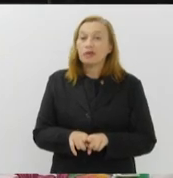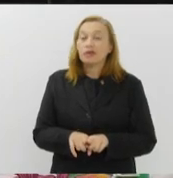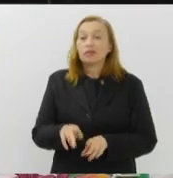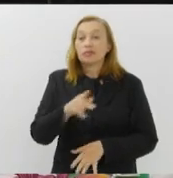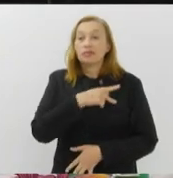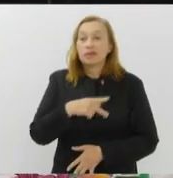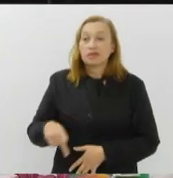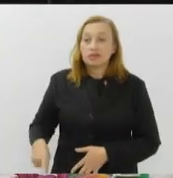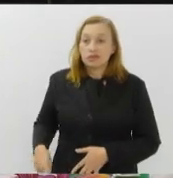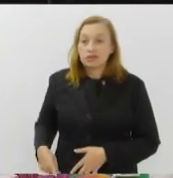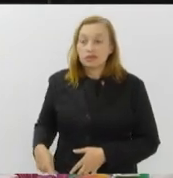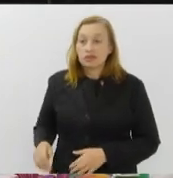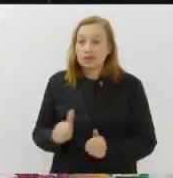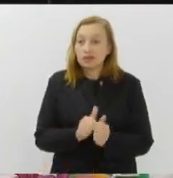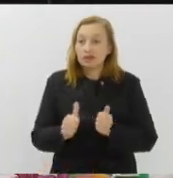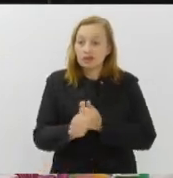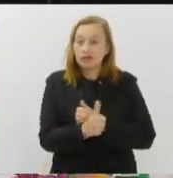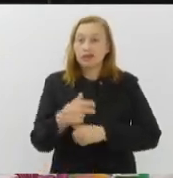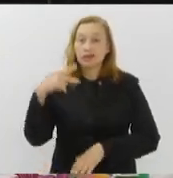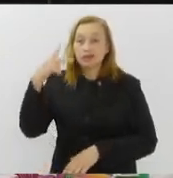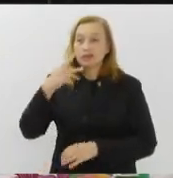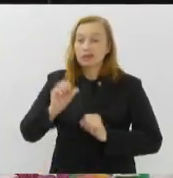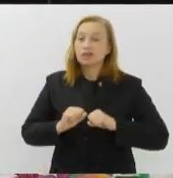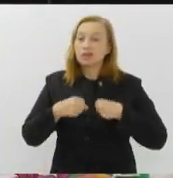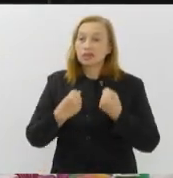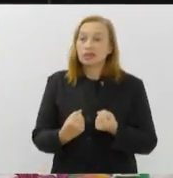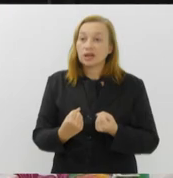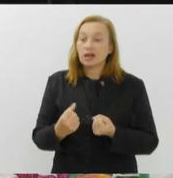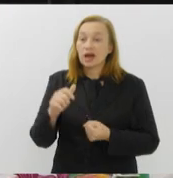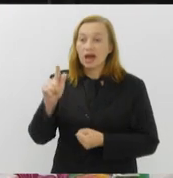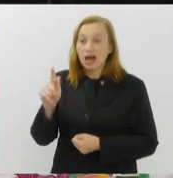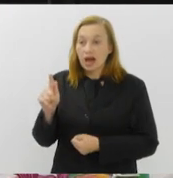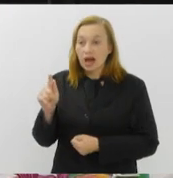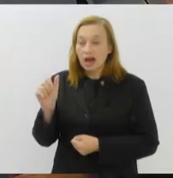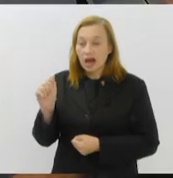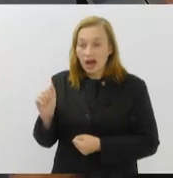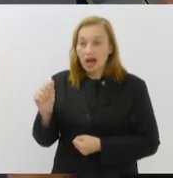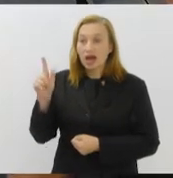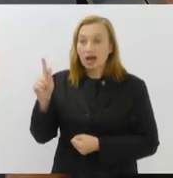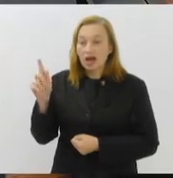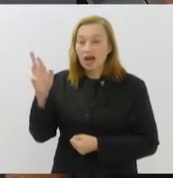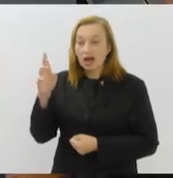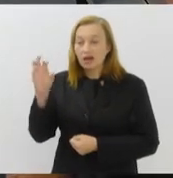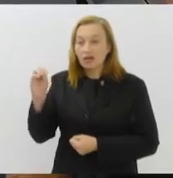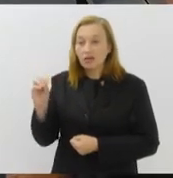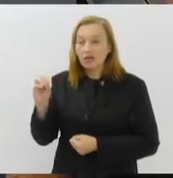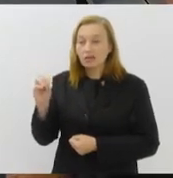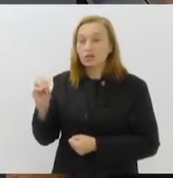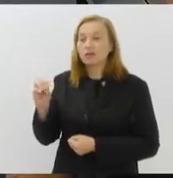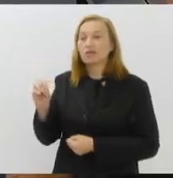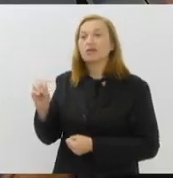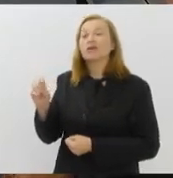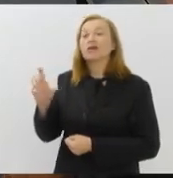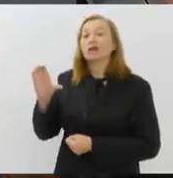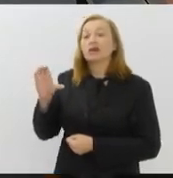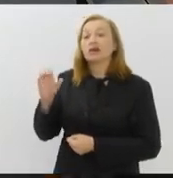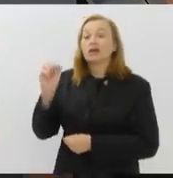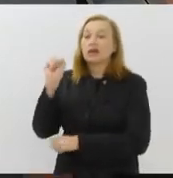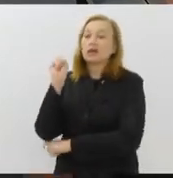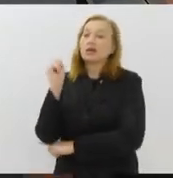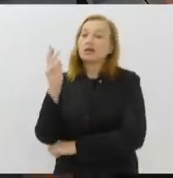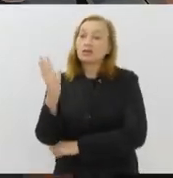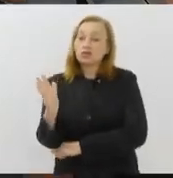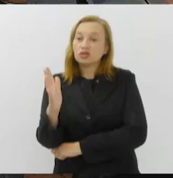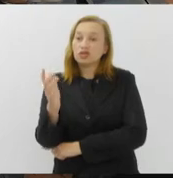da Frente Parlamentar em Defesa da Agroecologia e da Economia Solidária, para vir aqui fazer parte